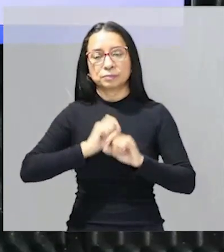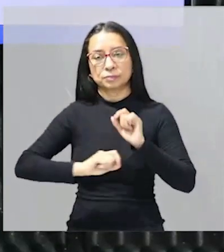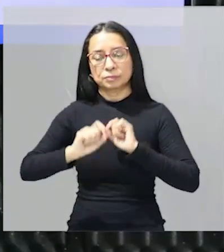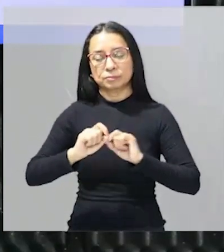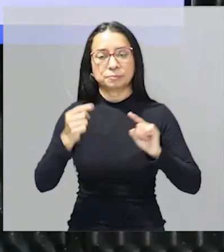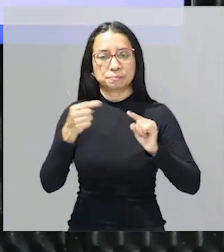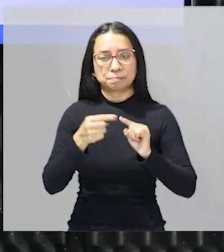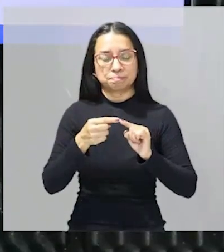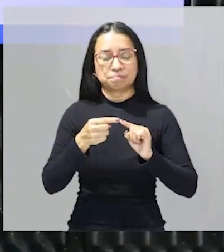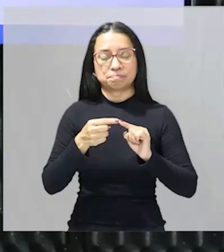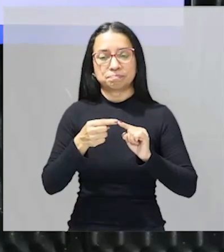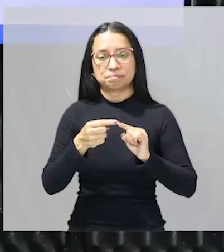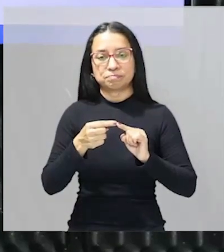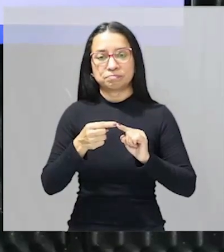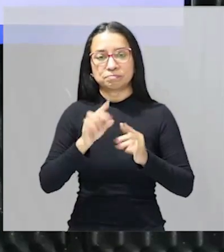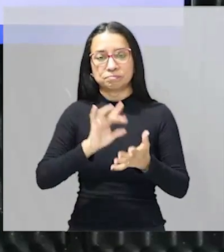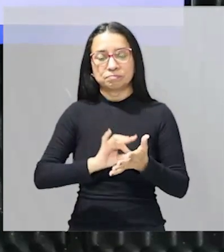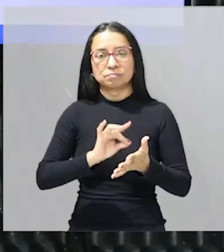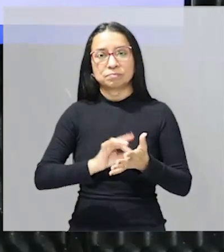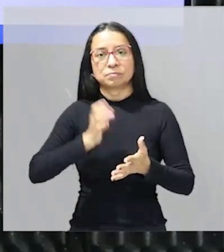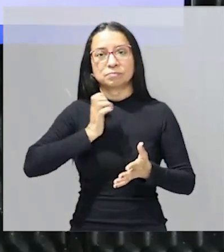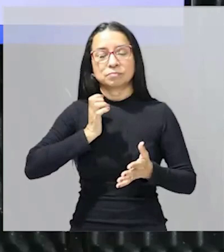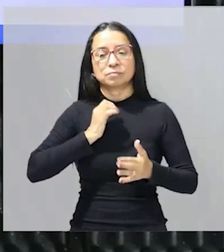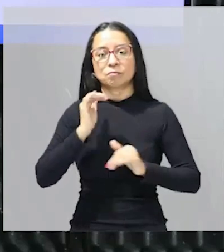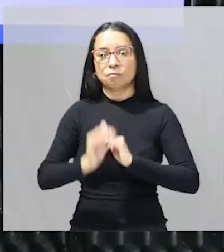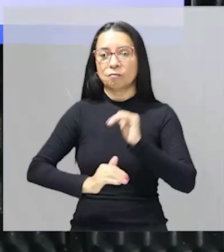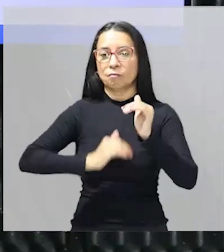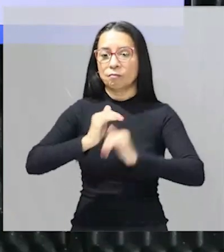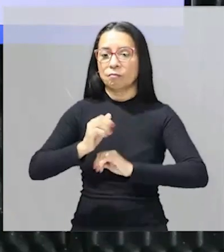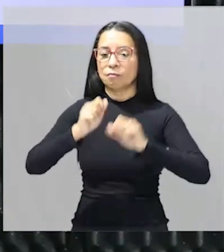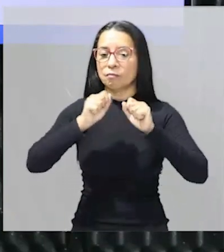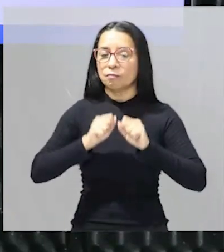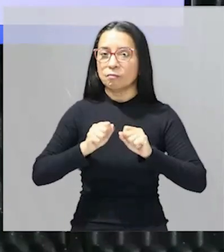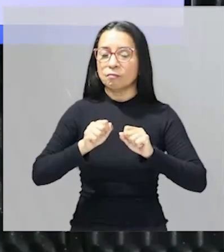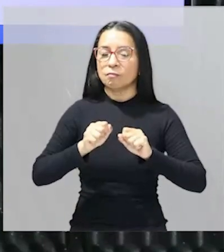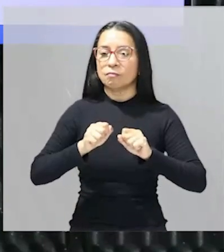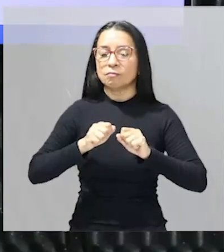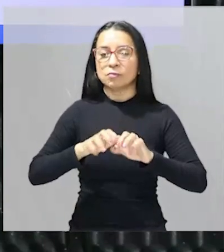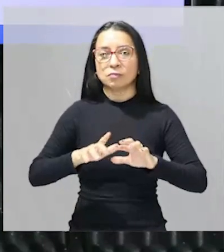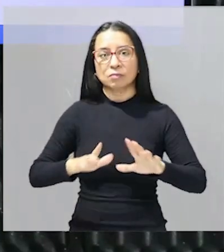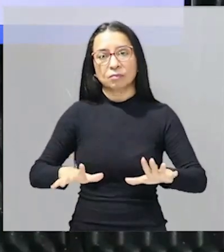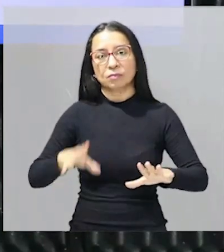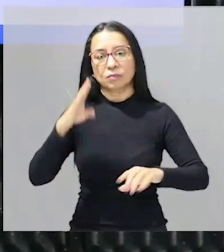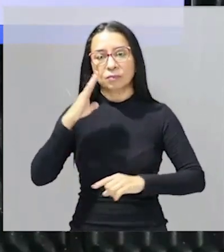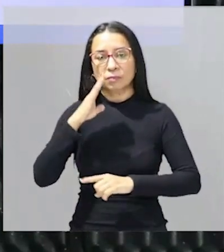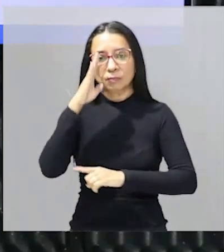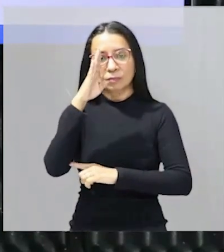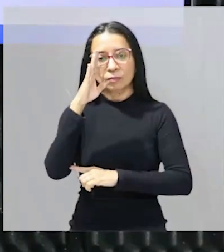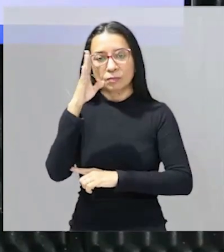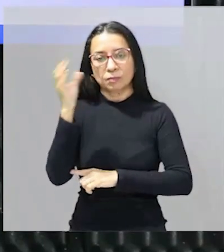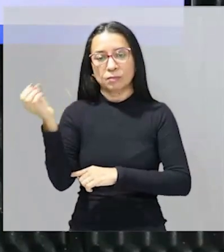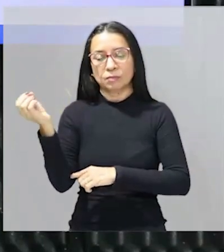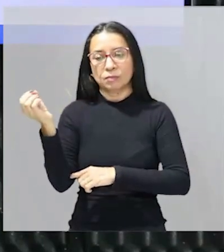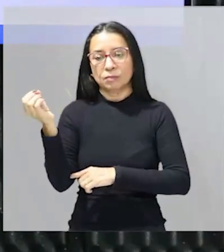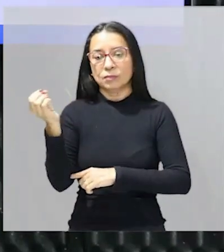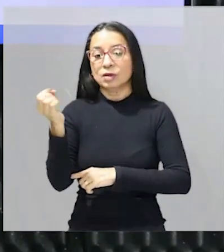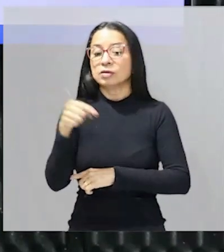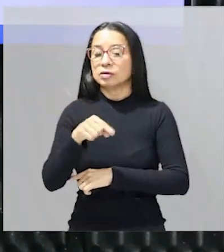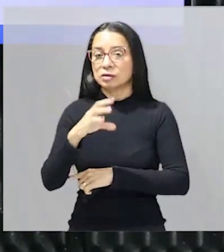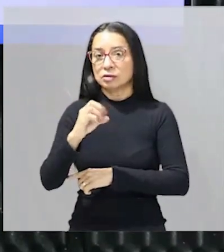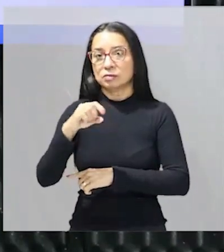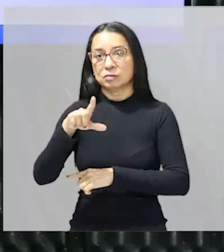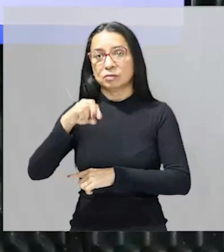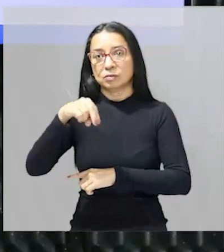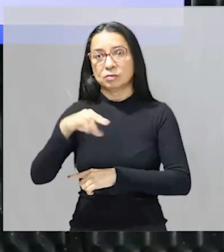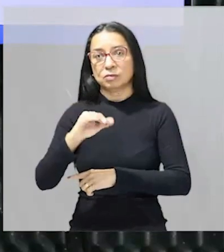mentalidade burguesa. O processo de colonização, principalmente das colônias da Nova Inglaterra, que